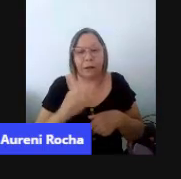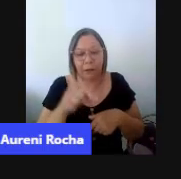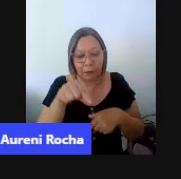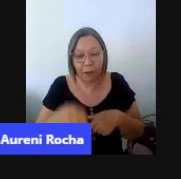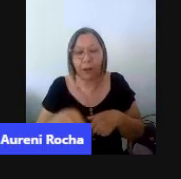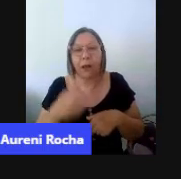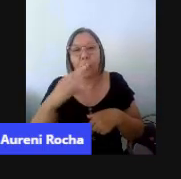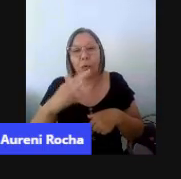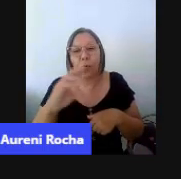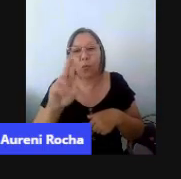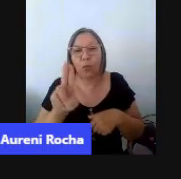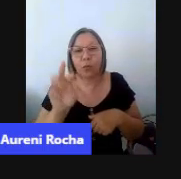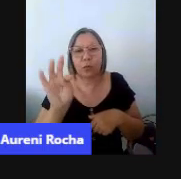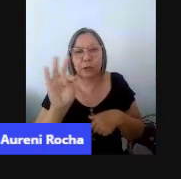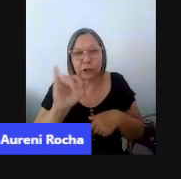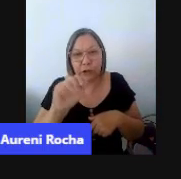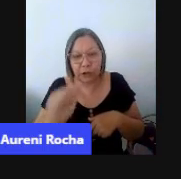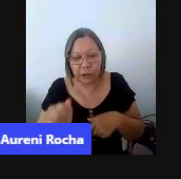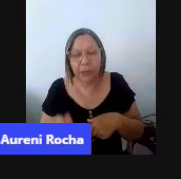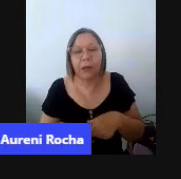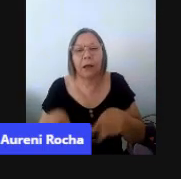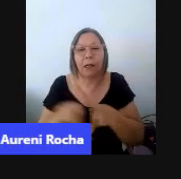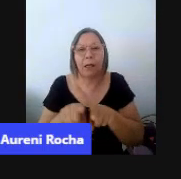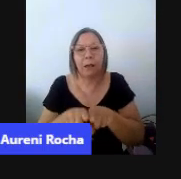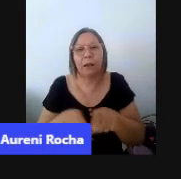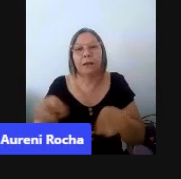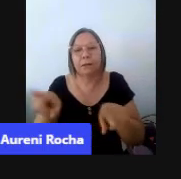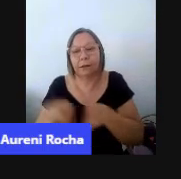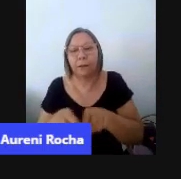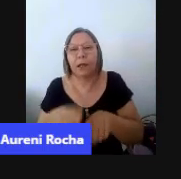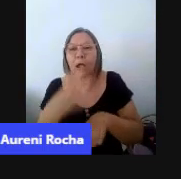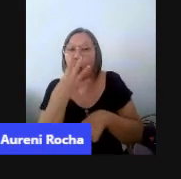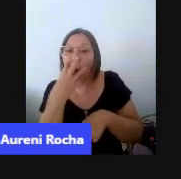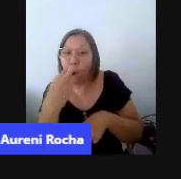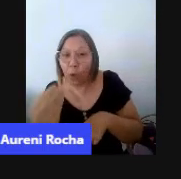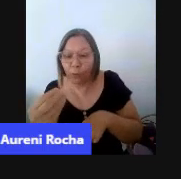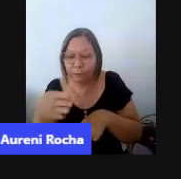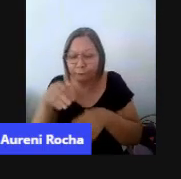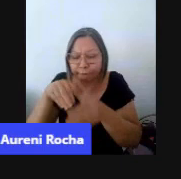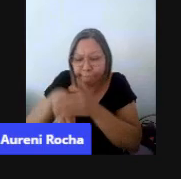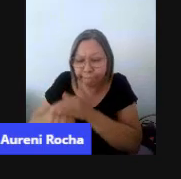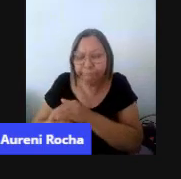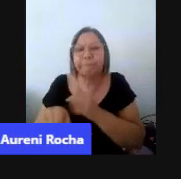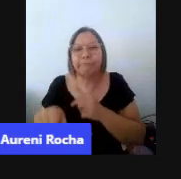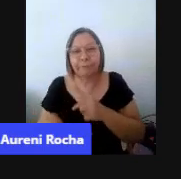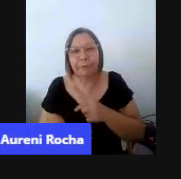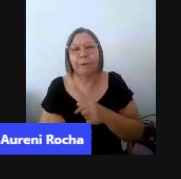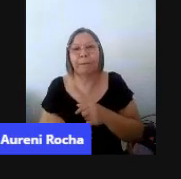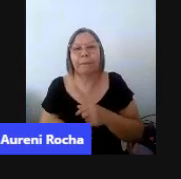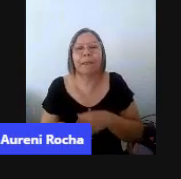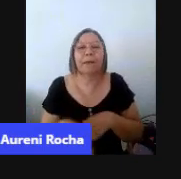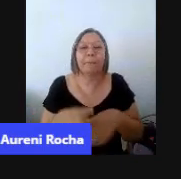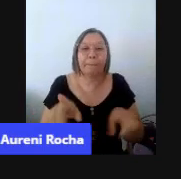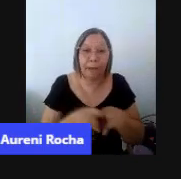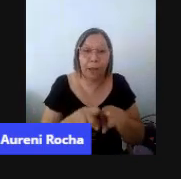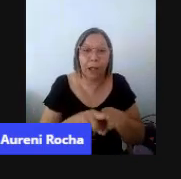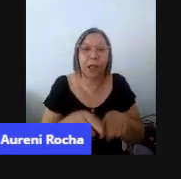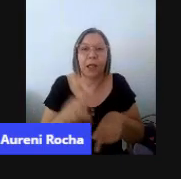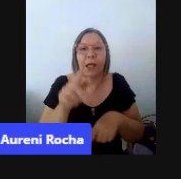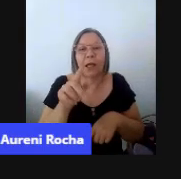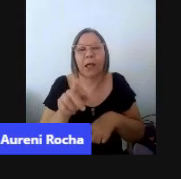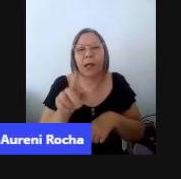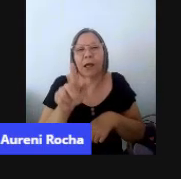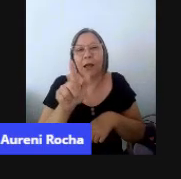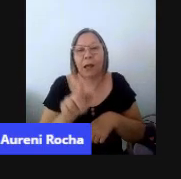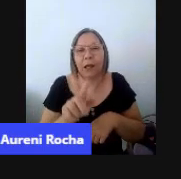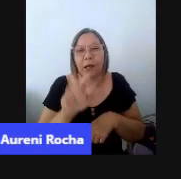tatu-canastra. Um lobinho dormindo no buraco tatu-canastra. Uma jaguatirica. Ou seja, a gente, no final, depois de todos